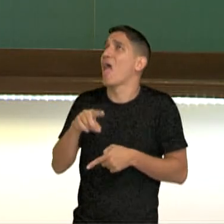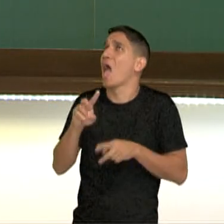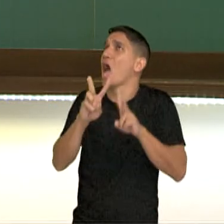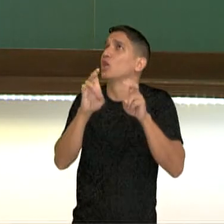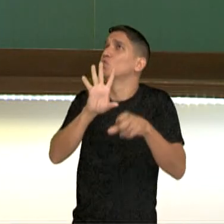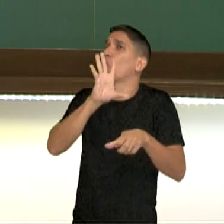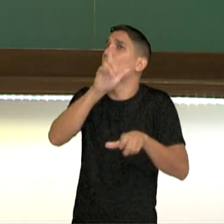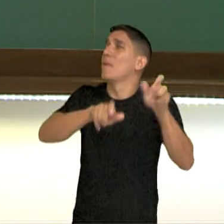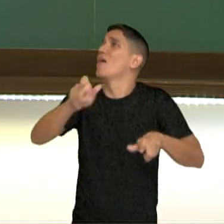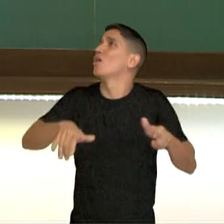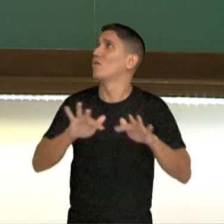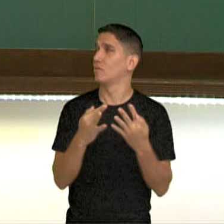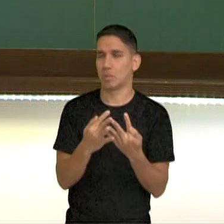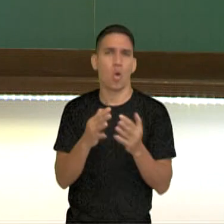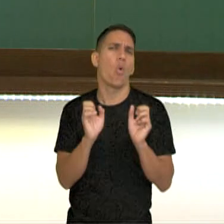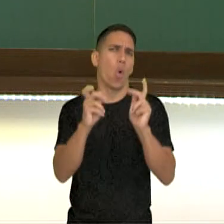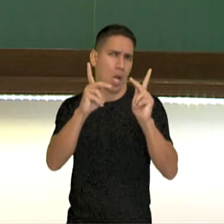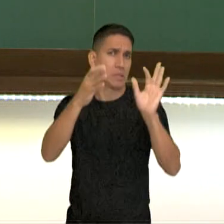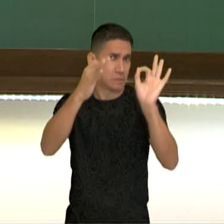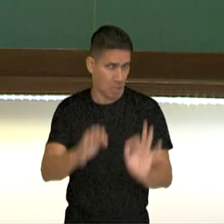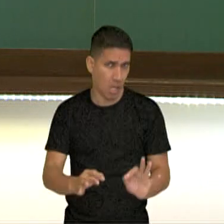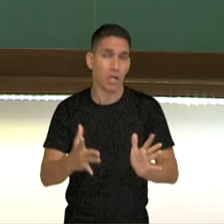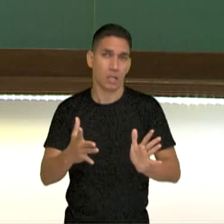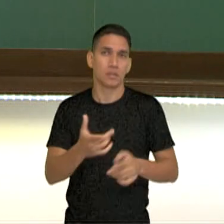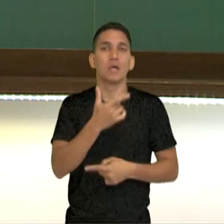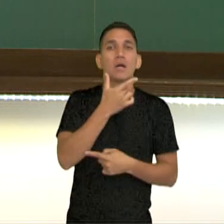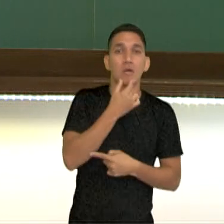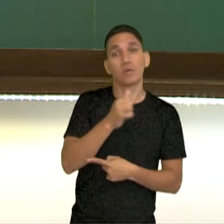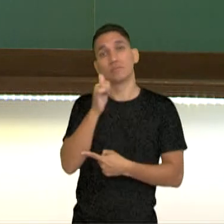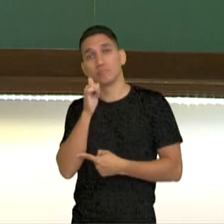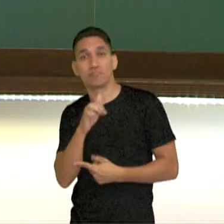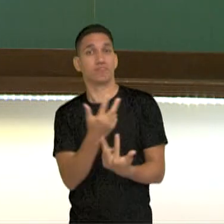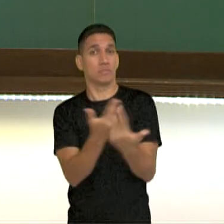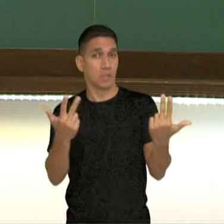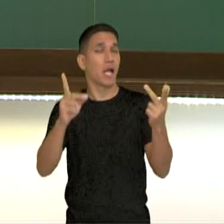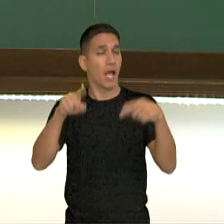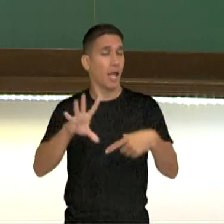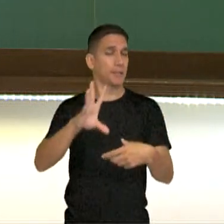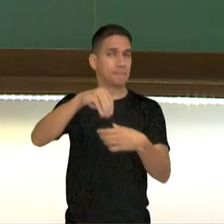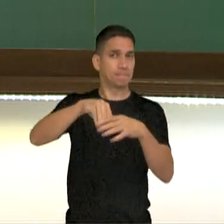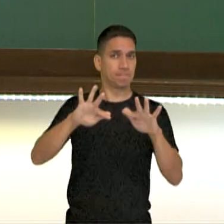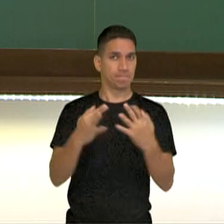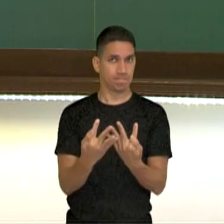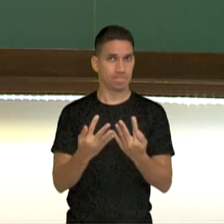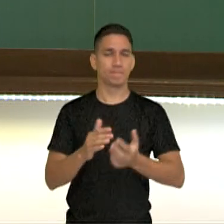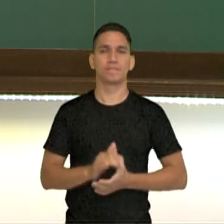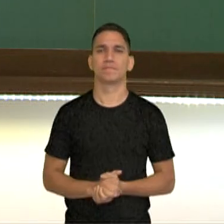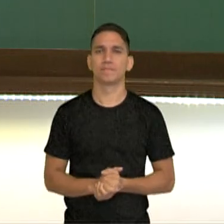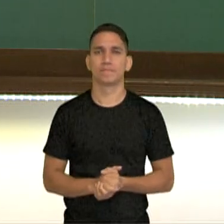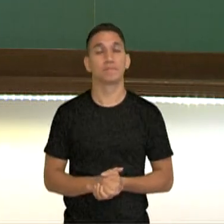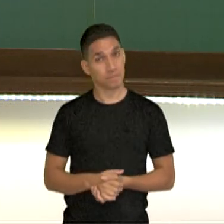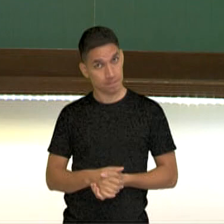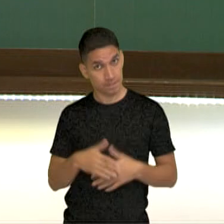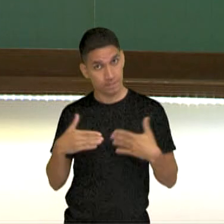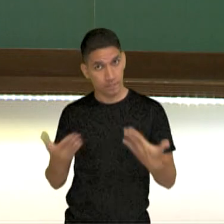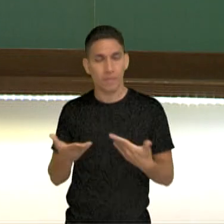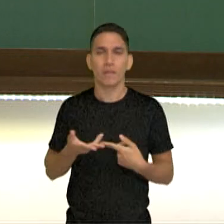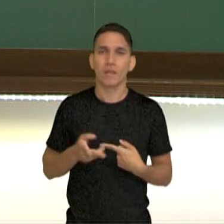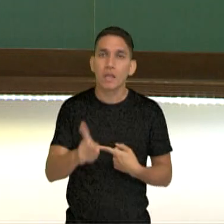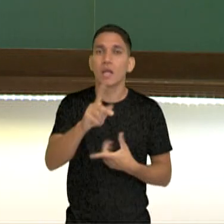Ok, também está correto. Irmão e irmã, membros da família. Vamos então